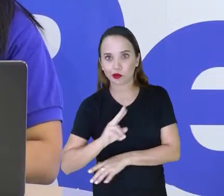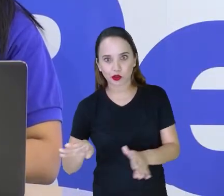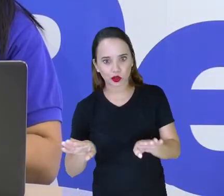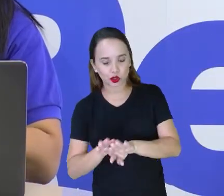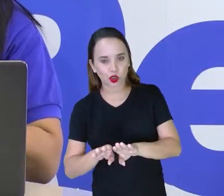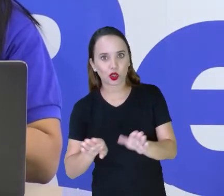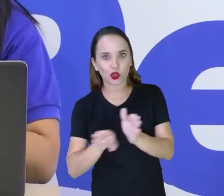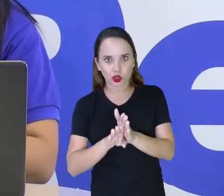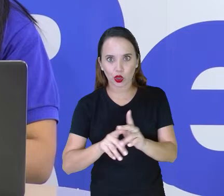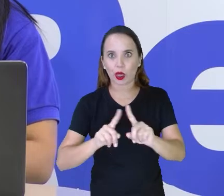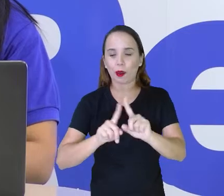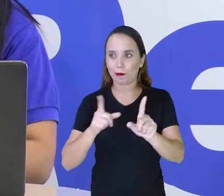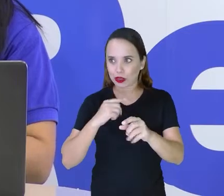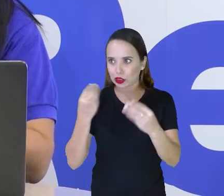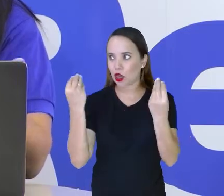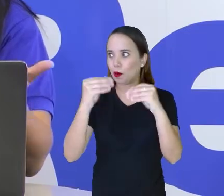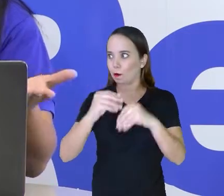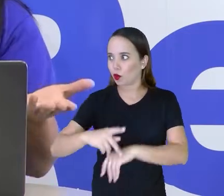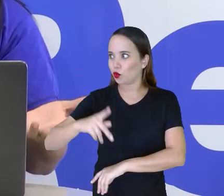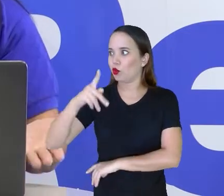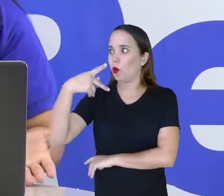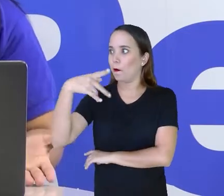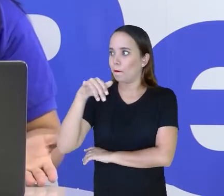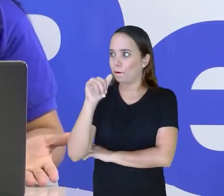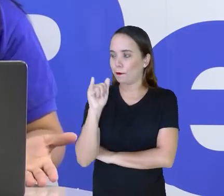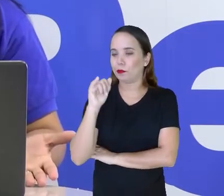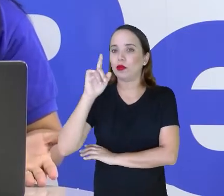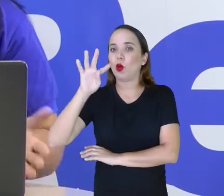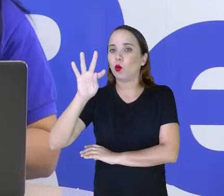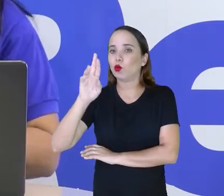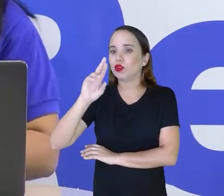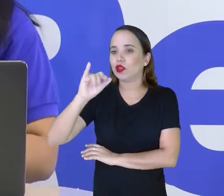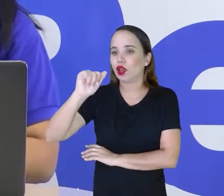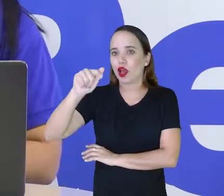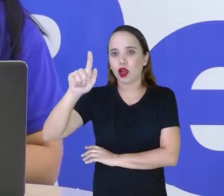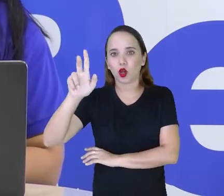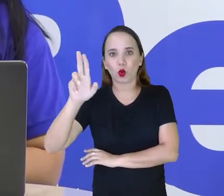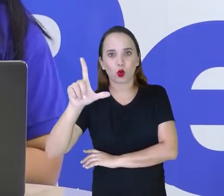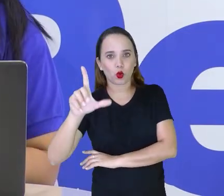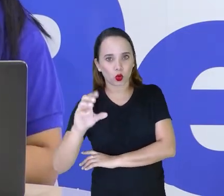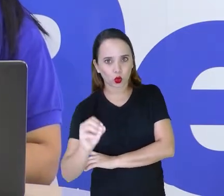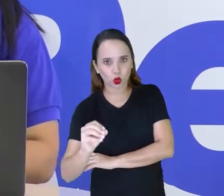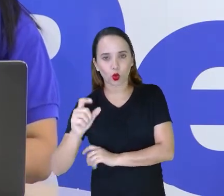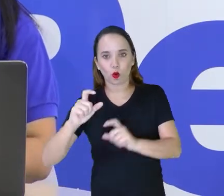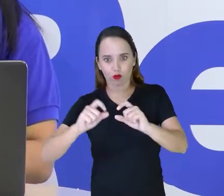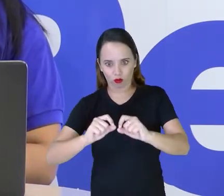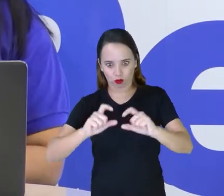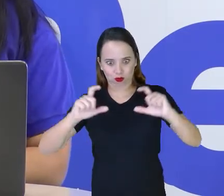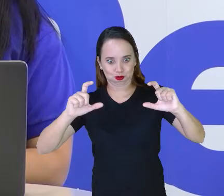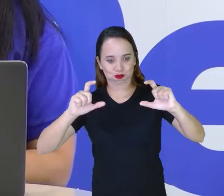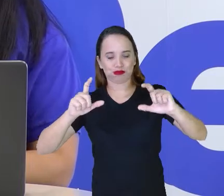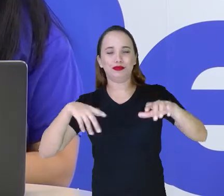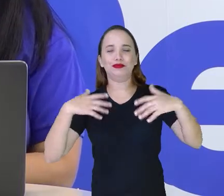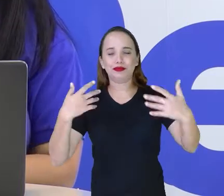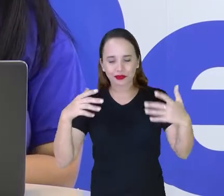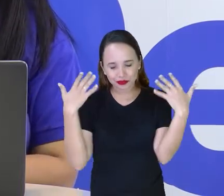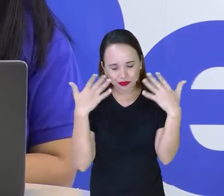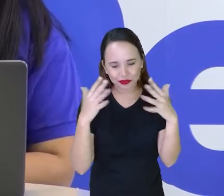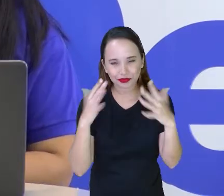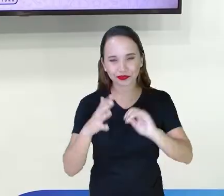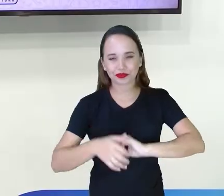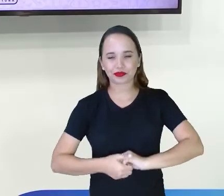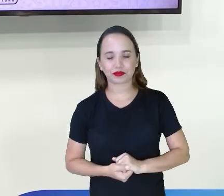letra maiúscula, bem acentuada. Não tive como não prestar atenção, né? Muito bem, Parabéns, garoto. Caio, muito bem.